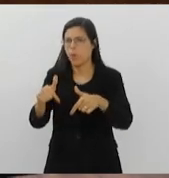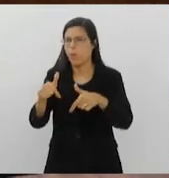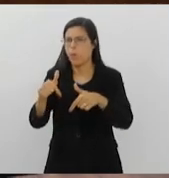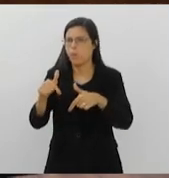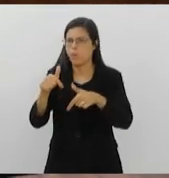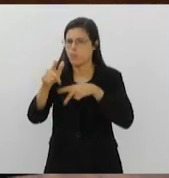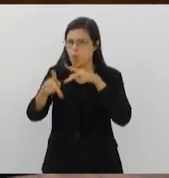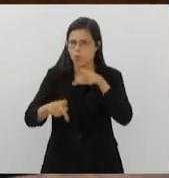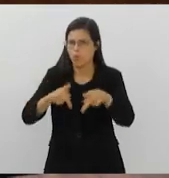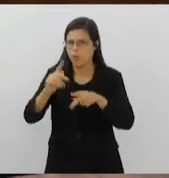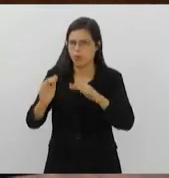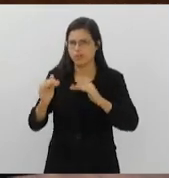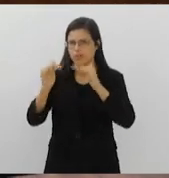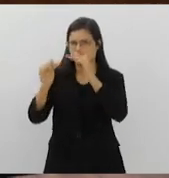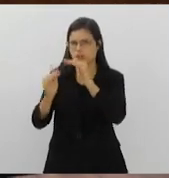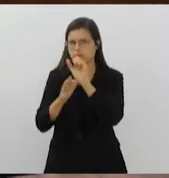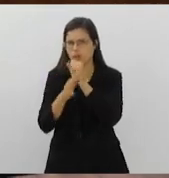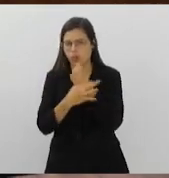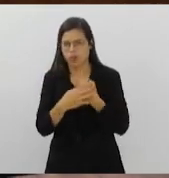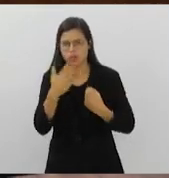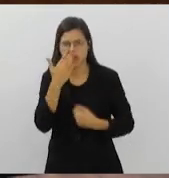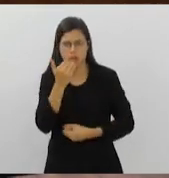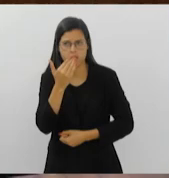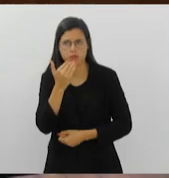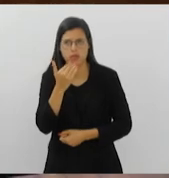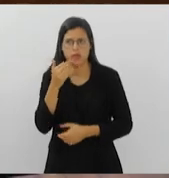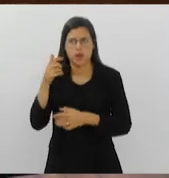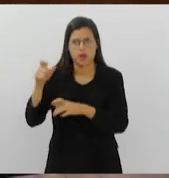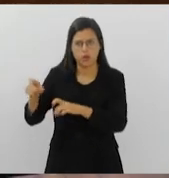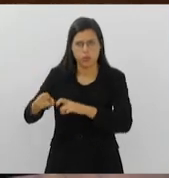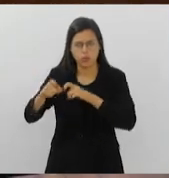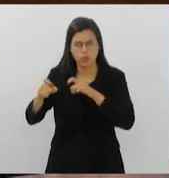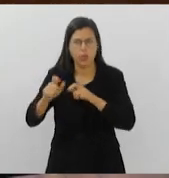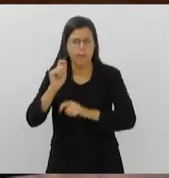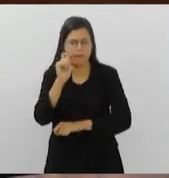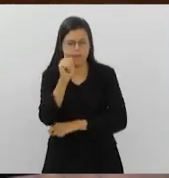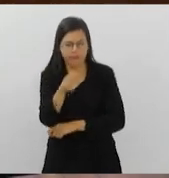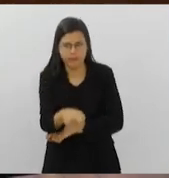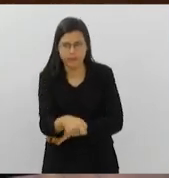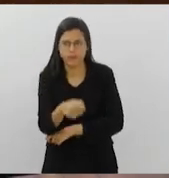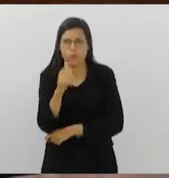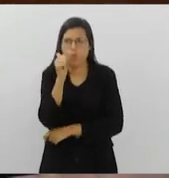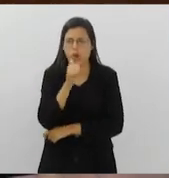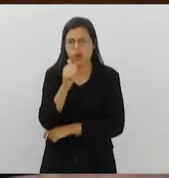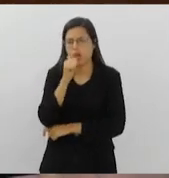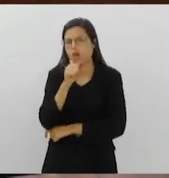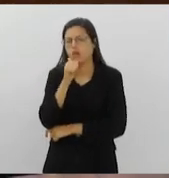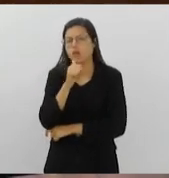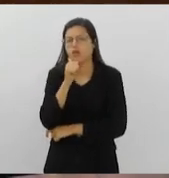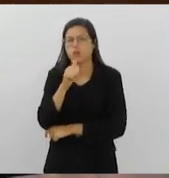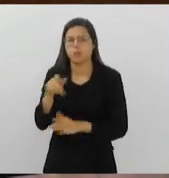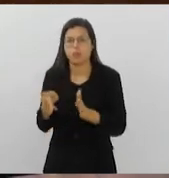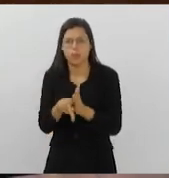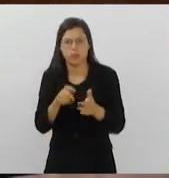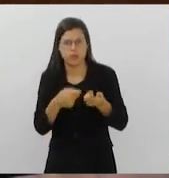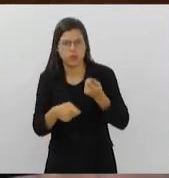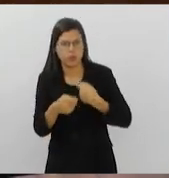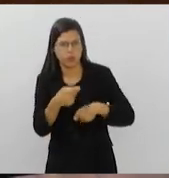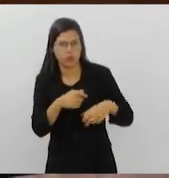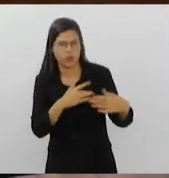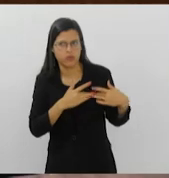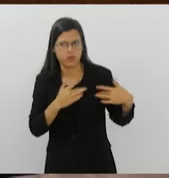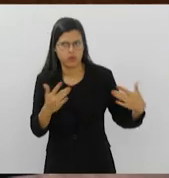soberania e segurança alimentar. Então, são as agricultoras, pescadoras e mulheres da economia solidária.